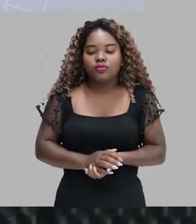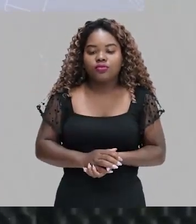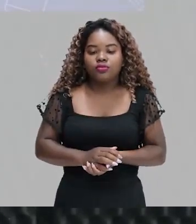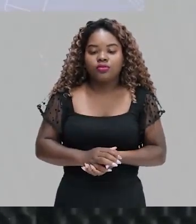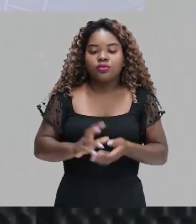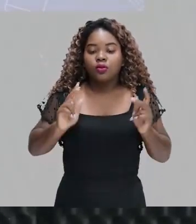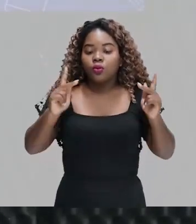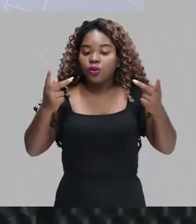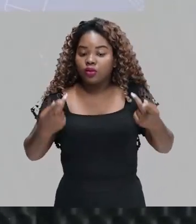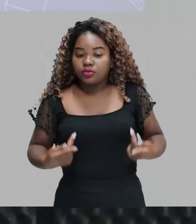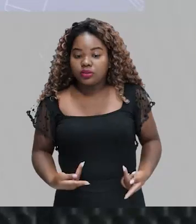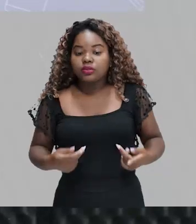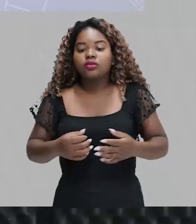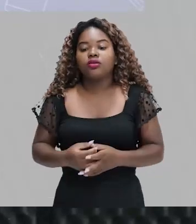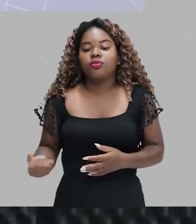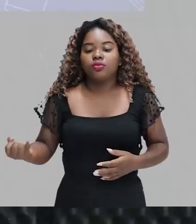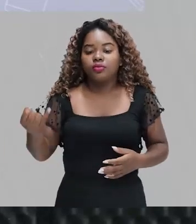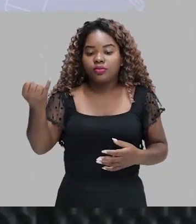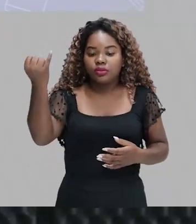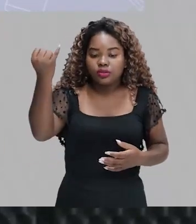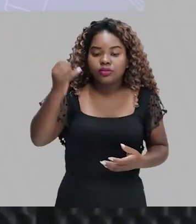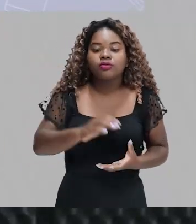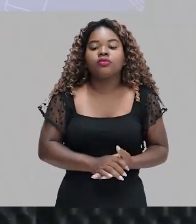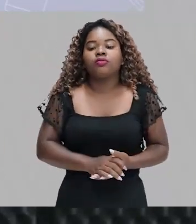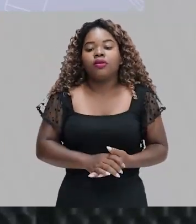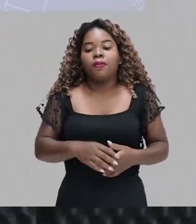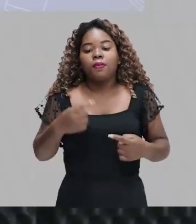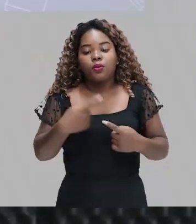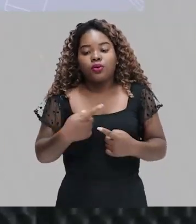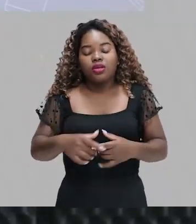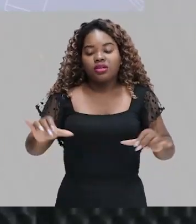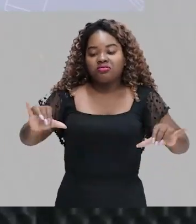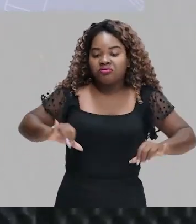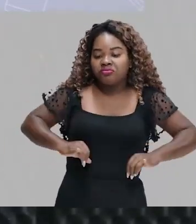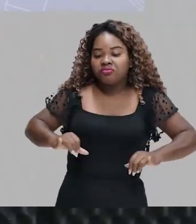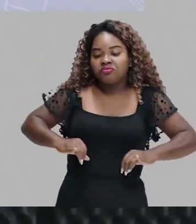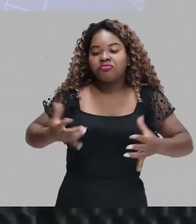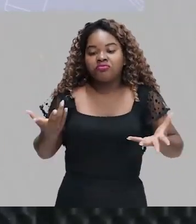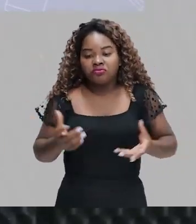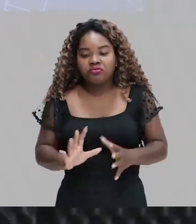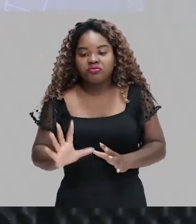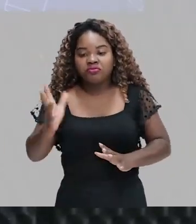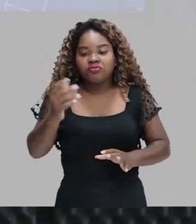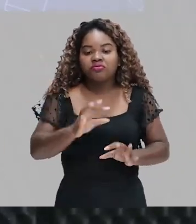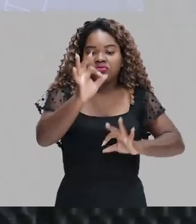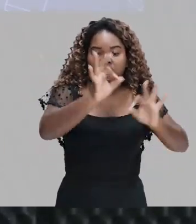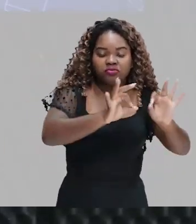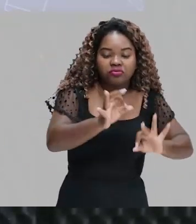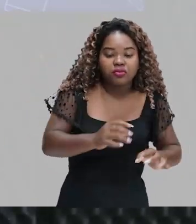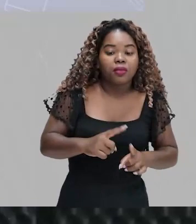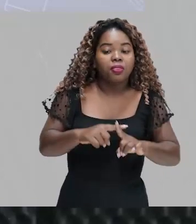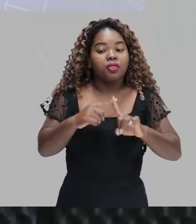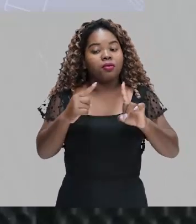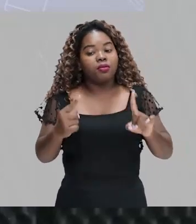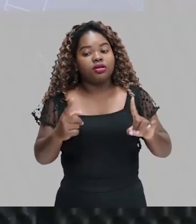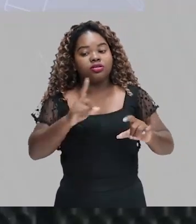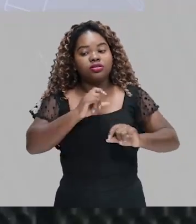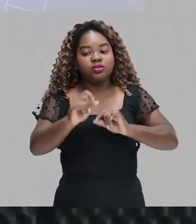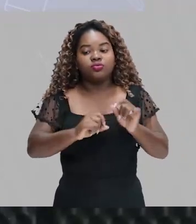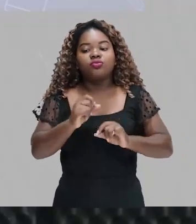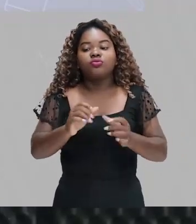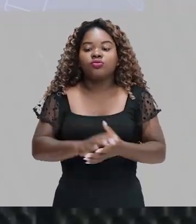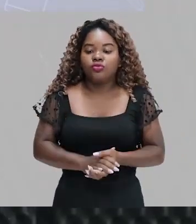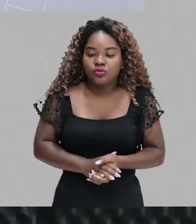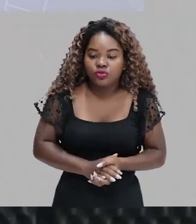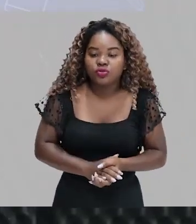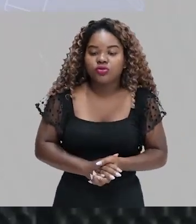é a figura mais importante e é dele que parte, é ele que sofre, é ele que age, mas a gente tem um quê, né, de espiritualidade nessa